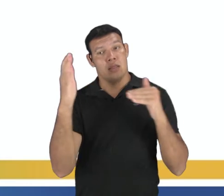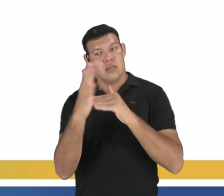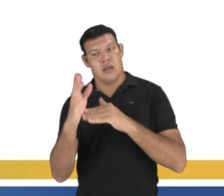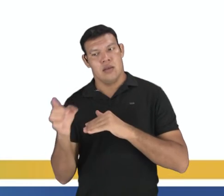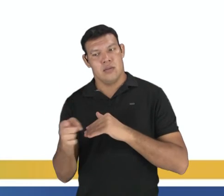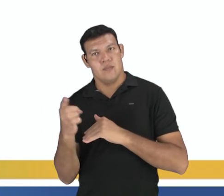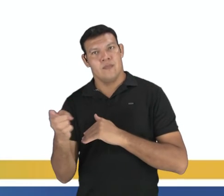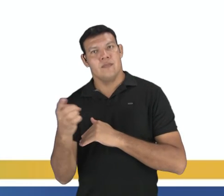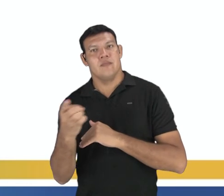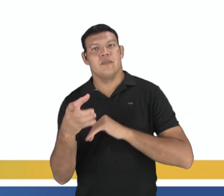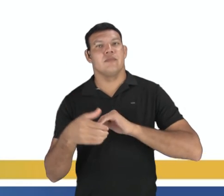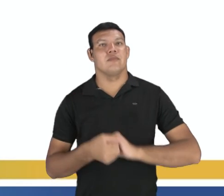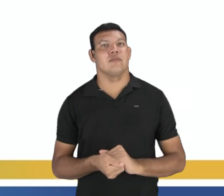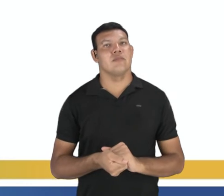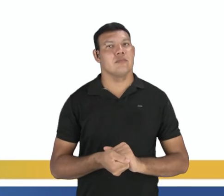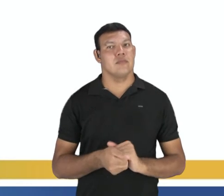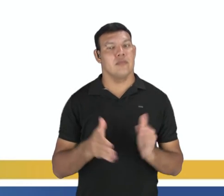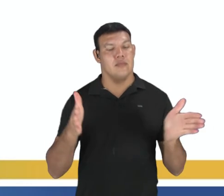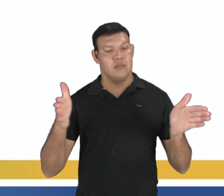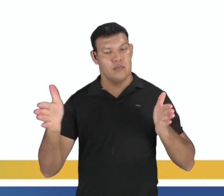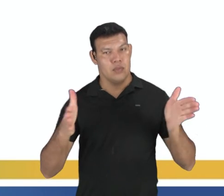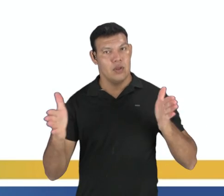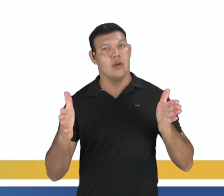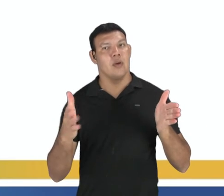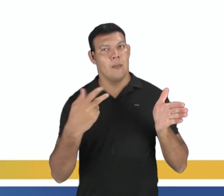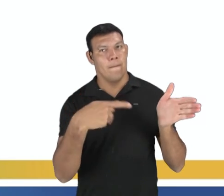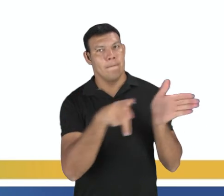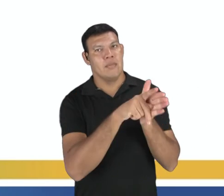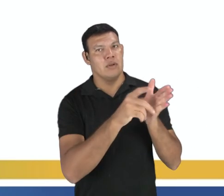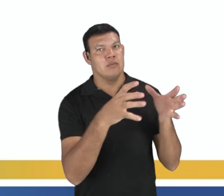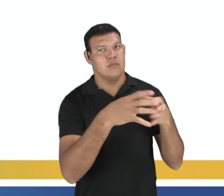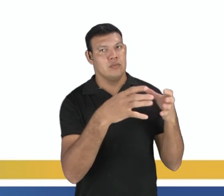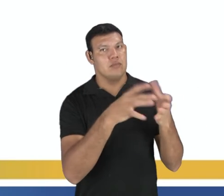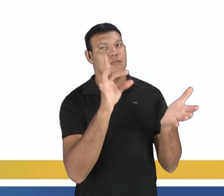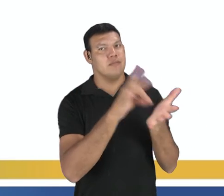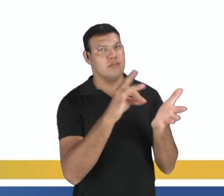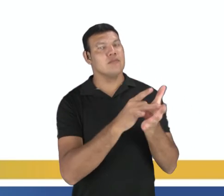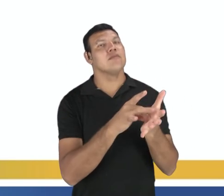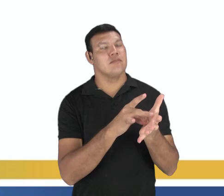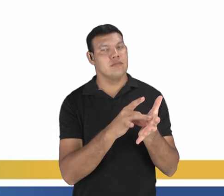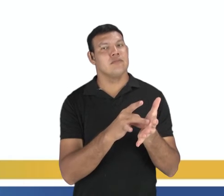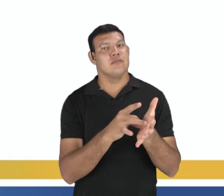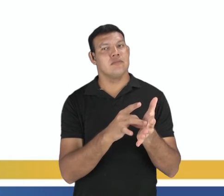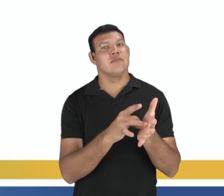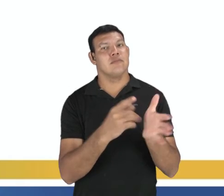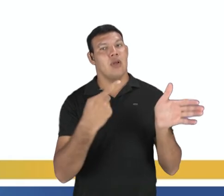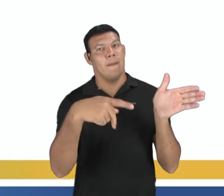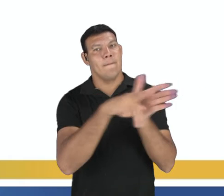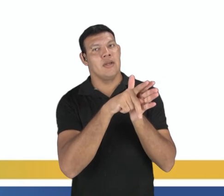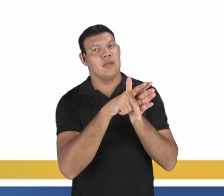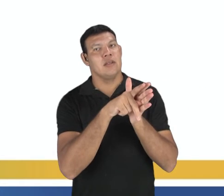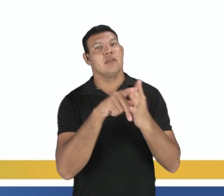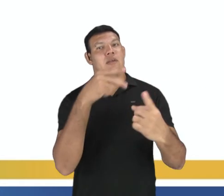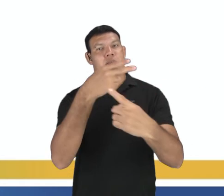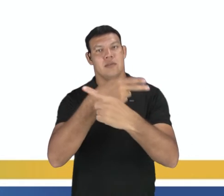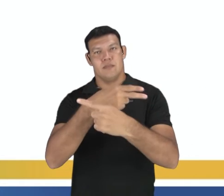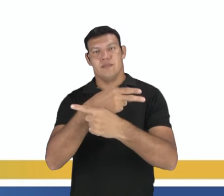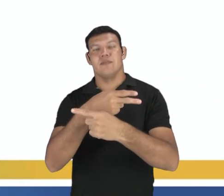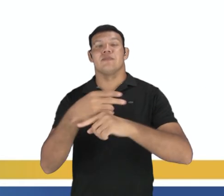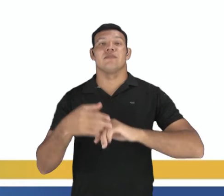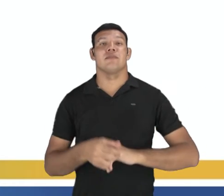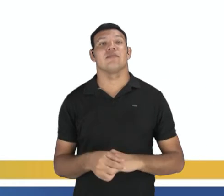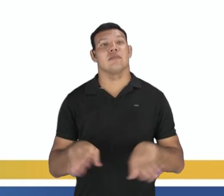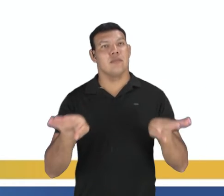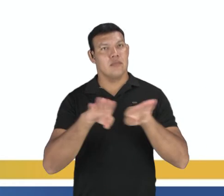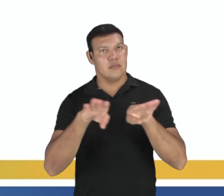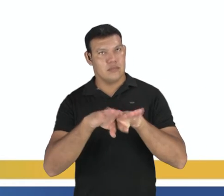intervalo aí, compreendido nos reais, elas fazem parte da solução dessa inequação. Da